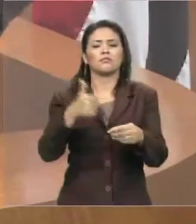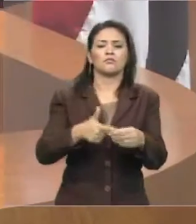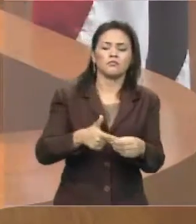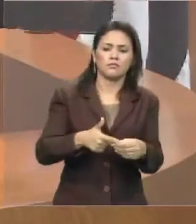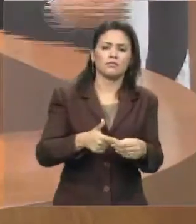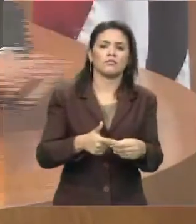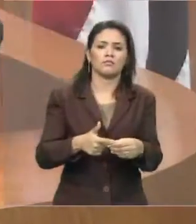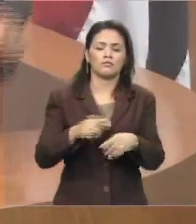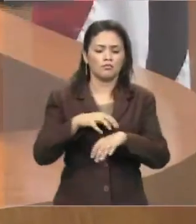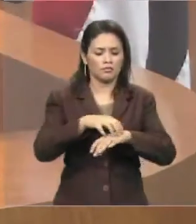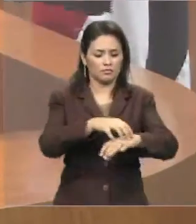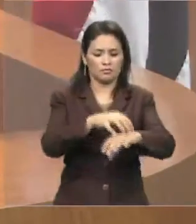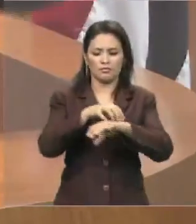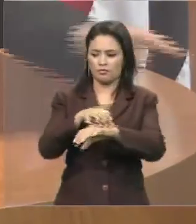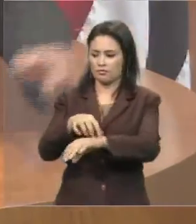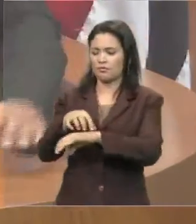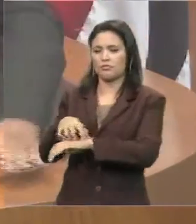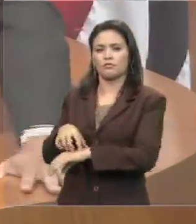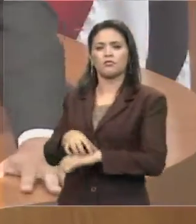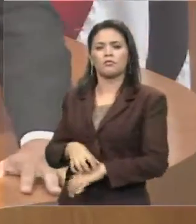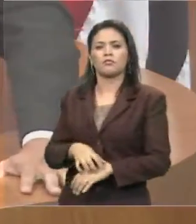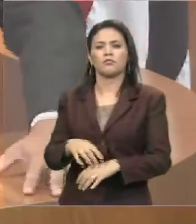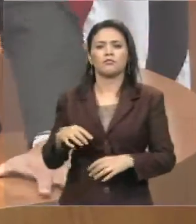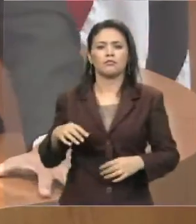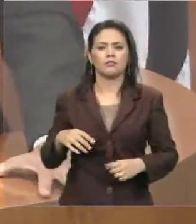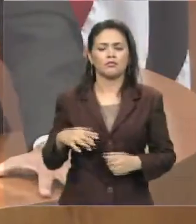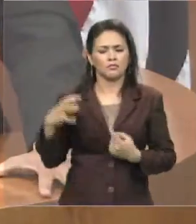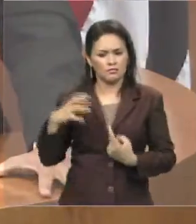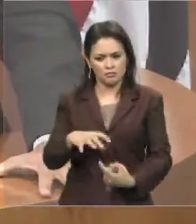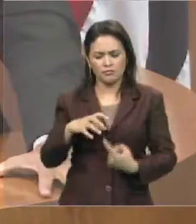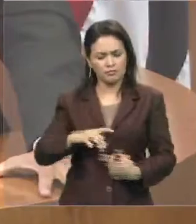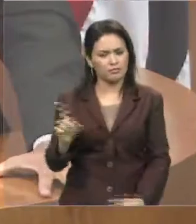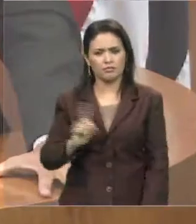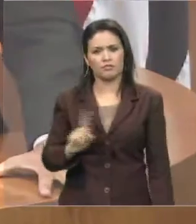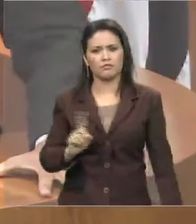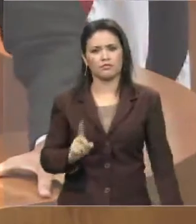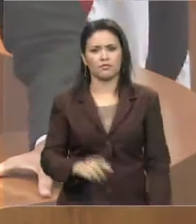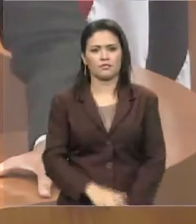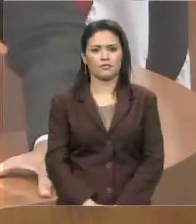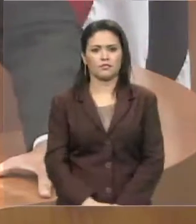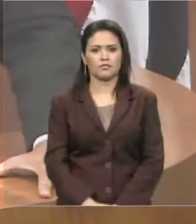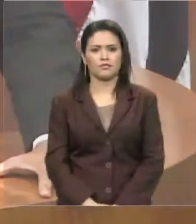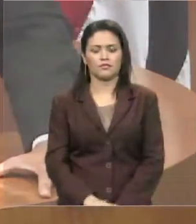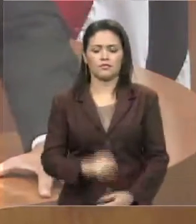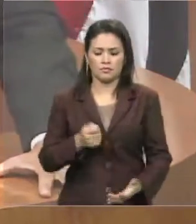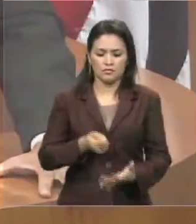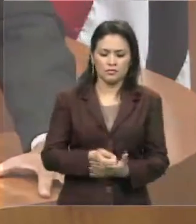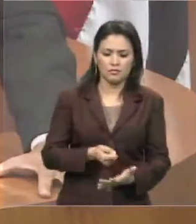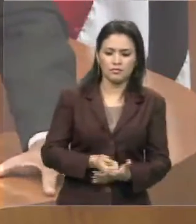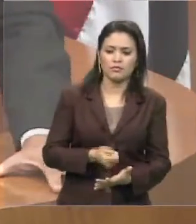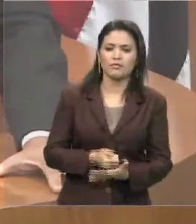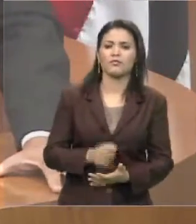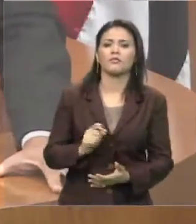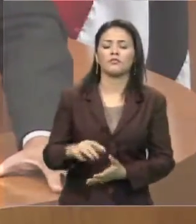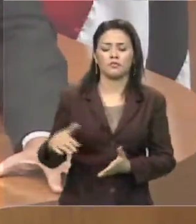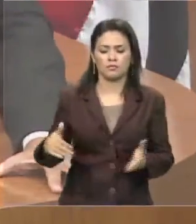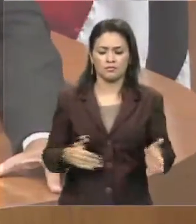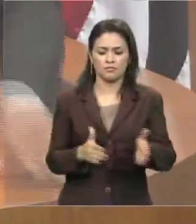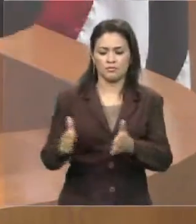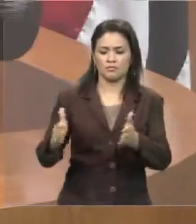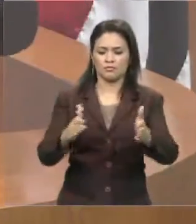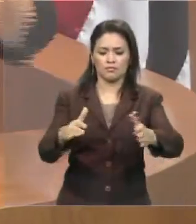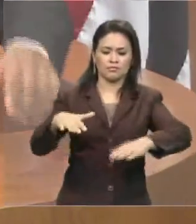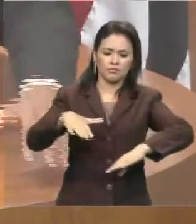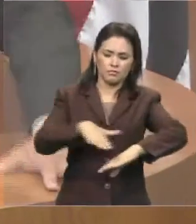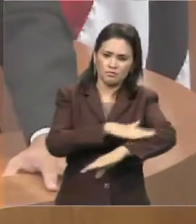se transferir para um outro centro, isso não é perseguição. Cobrar asfalto dentro do município, nas ruas, para acabar com a